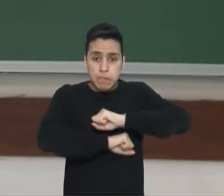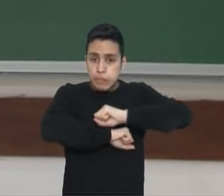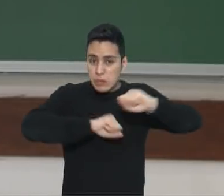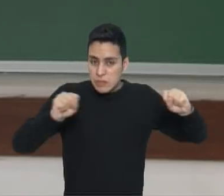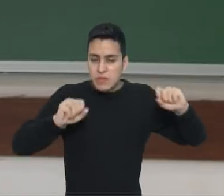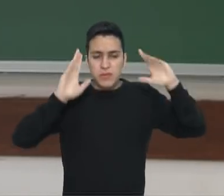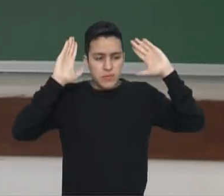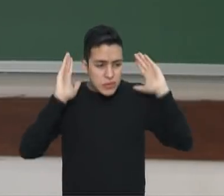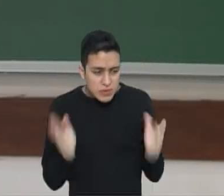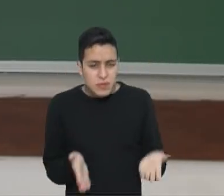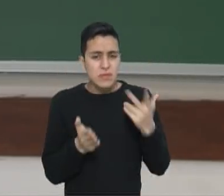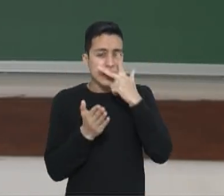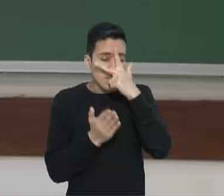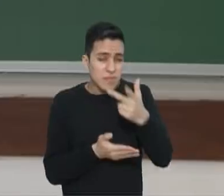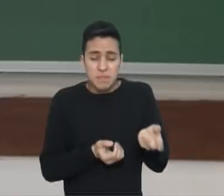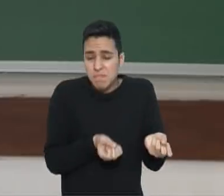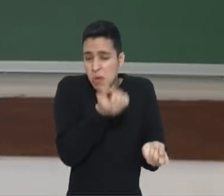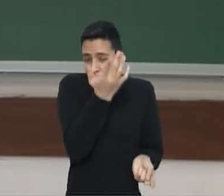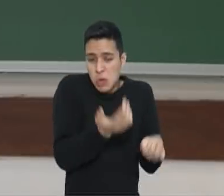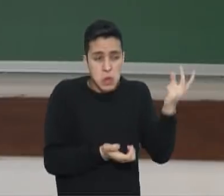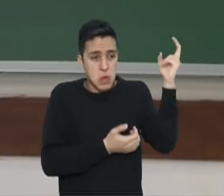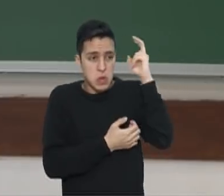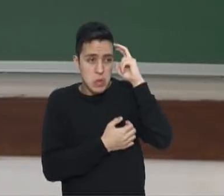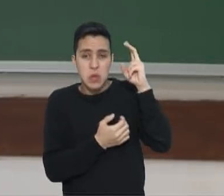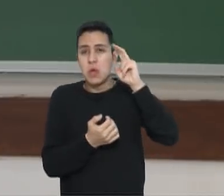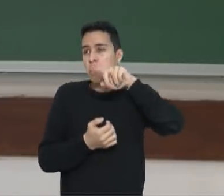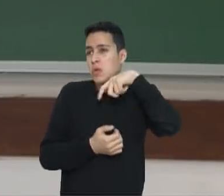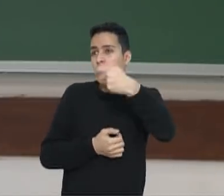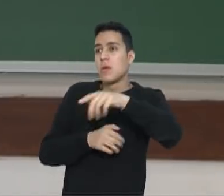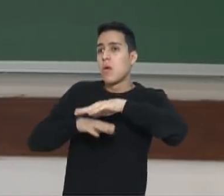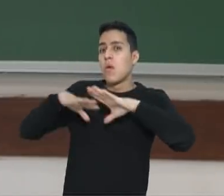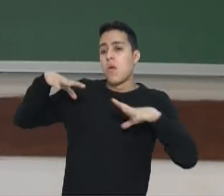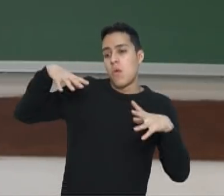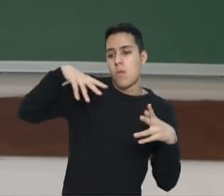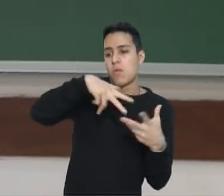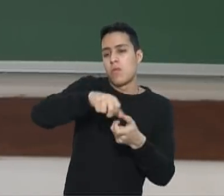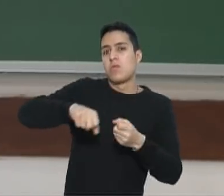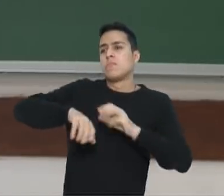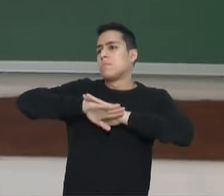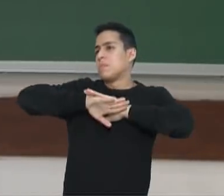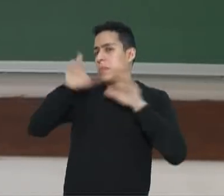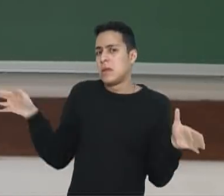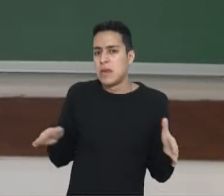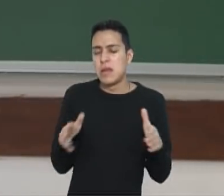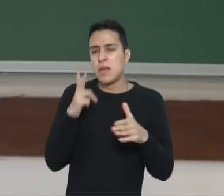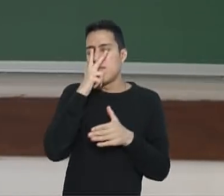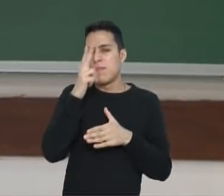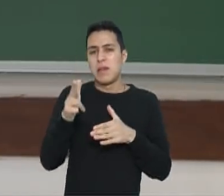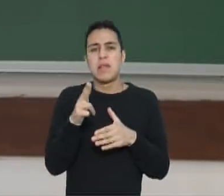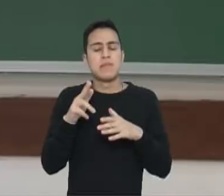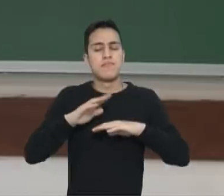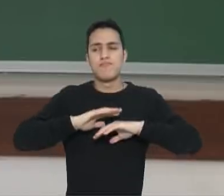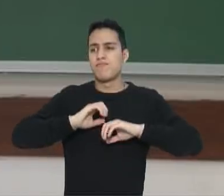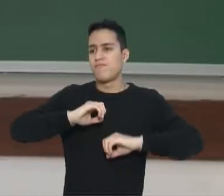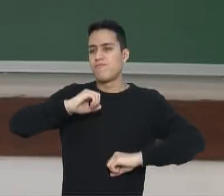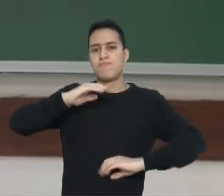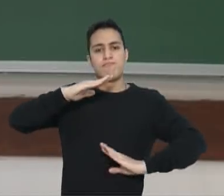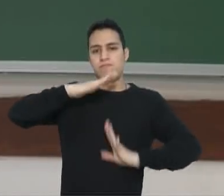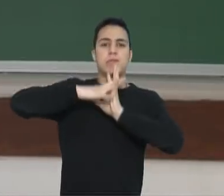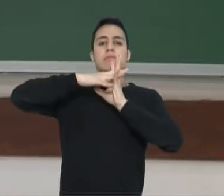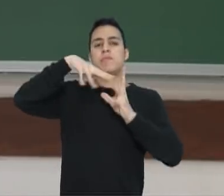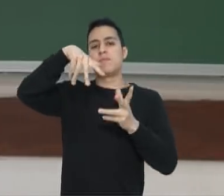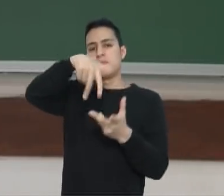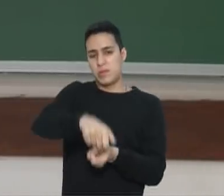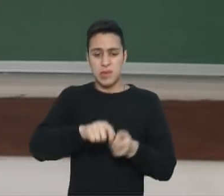gerou todo tipo de produção cultural sobre o fim do mundo, sobre o cataclisma nuclear. Mas